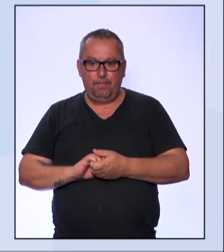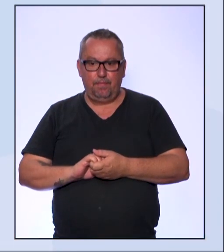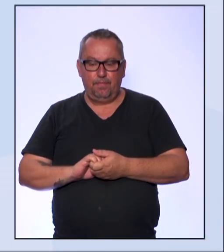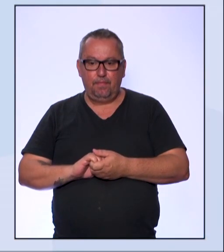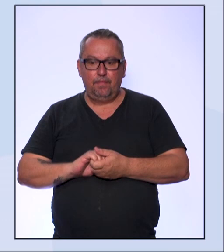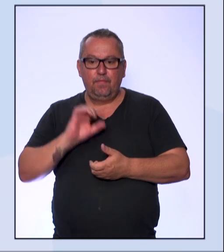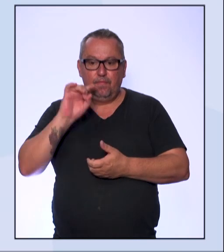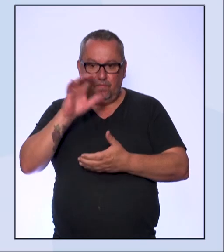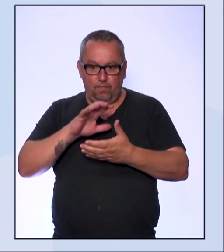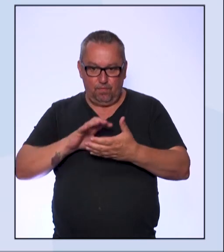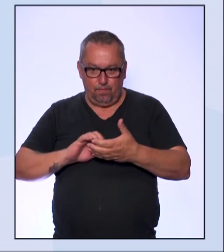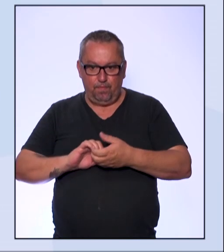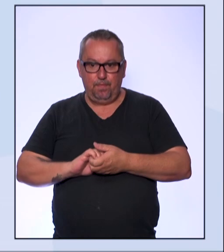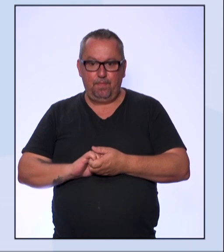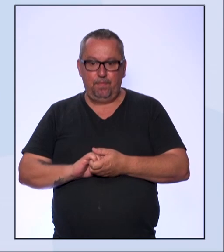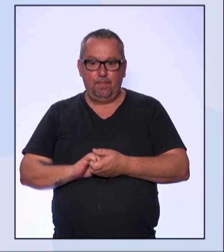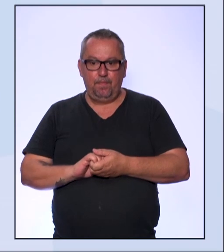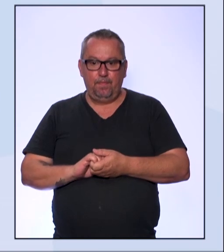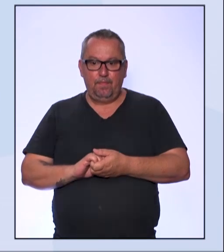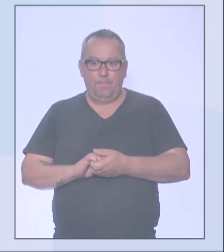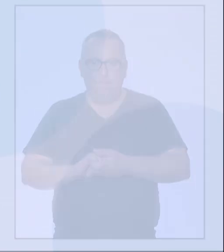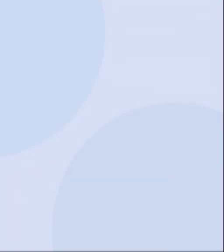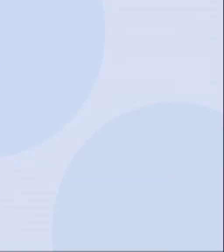texto na tela para vocês.